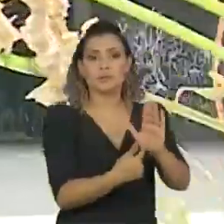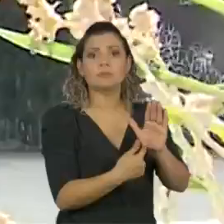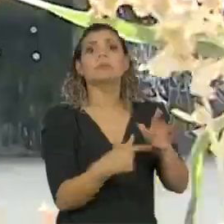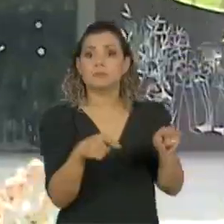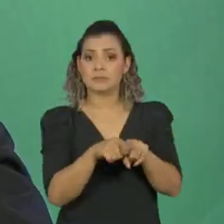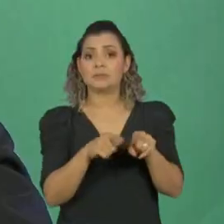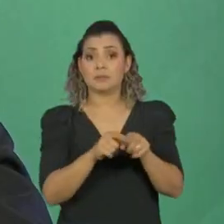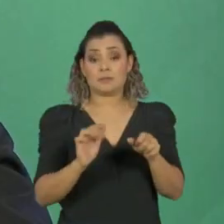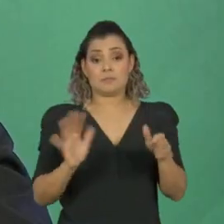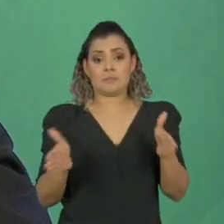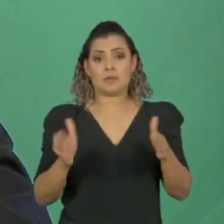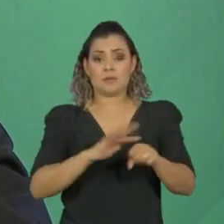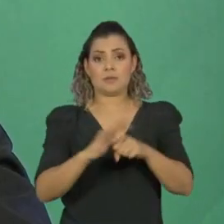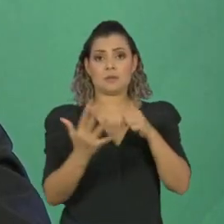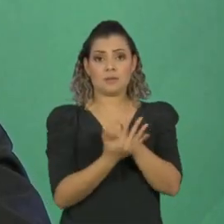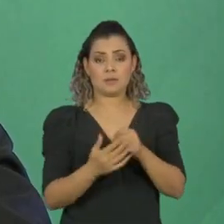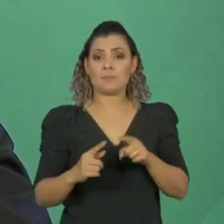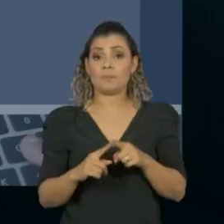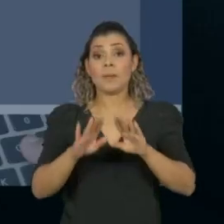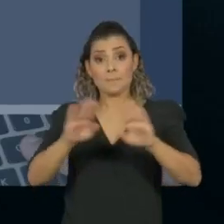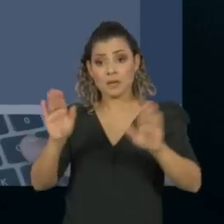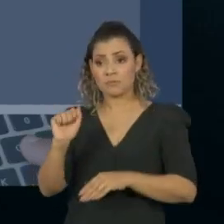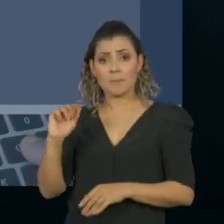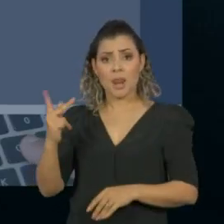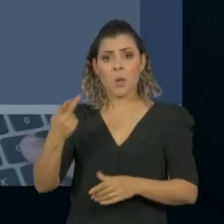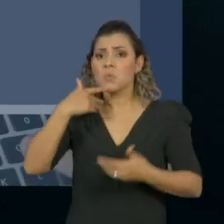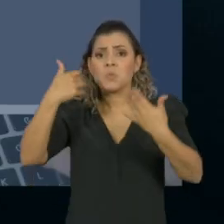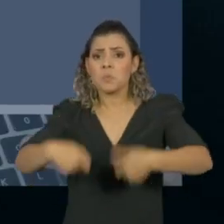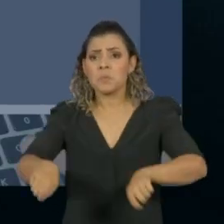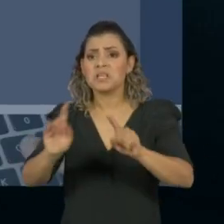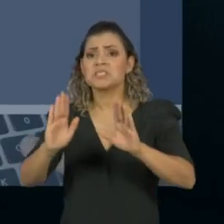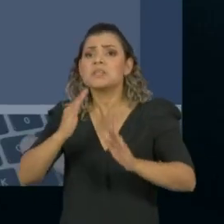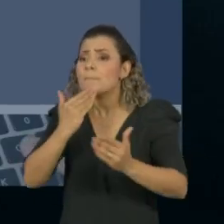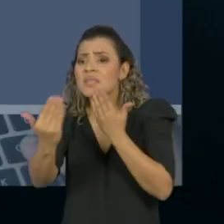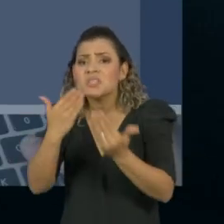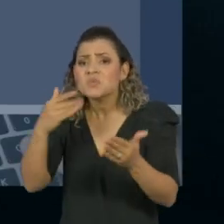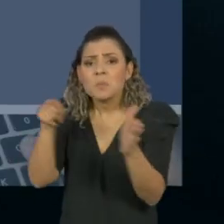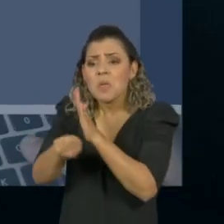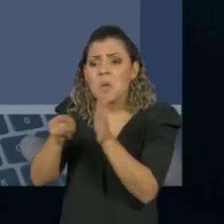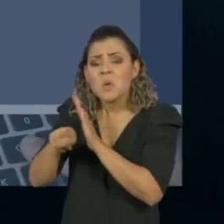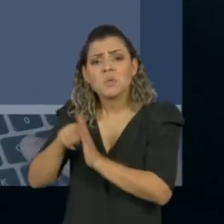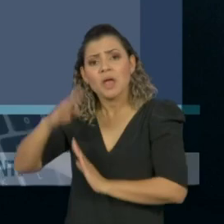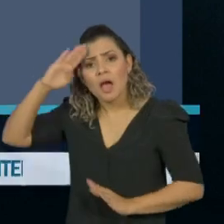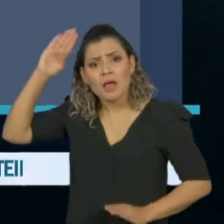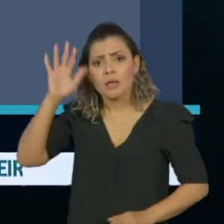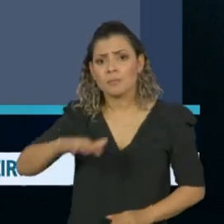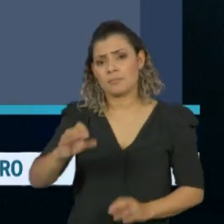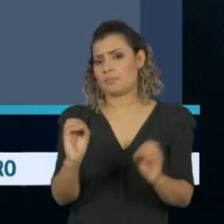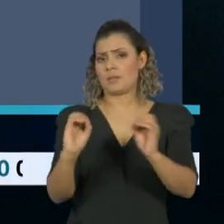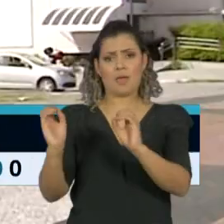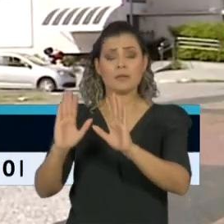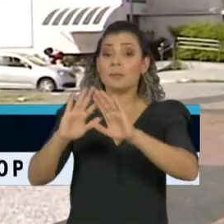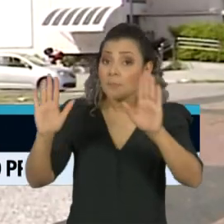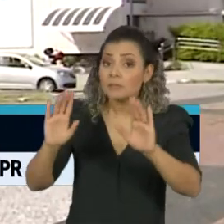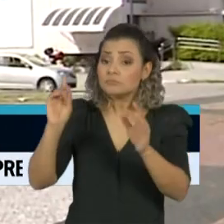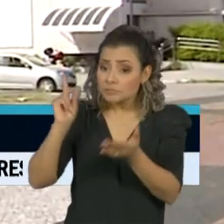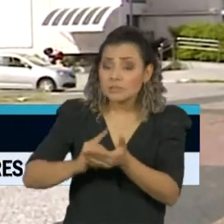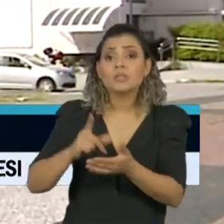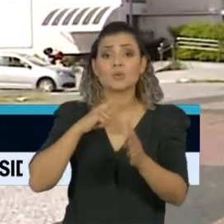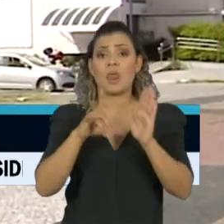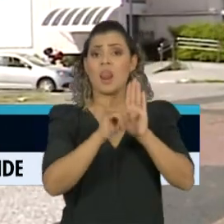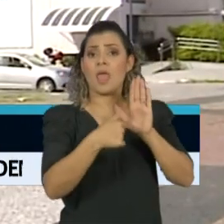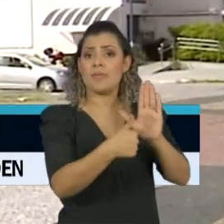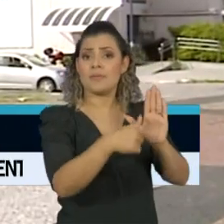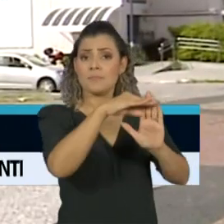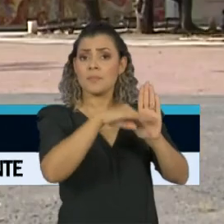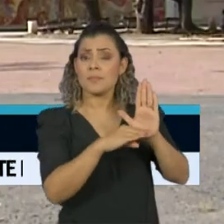durante a pandemia que vai entrar hoje nem precisaria consultar a comunidade acadêmica a eleição dos dirigentes das instituições é prevista